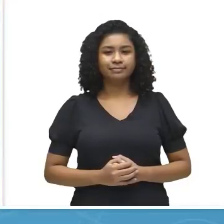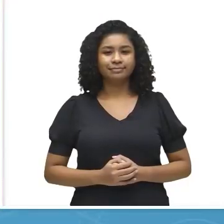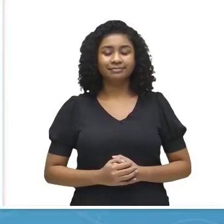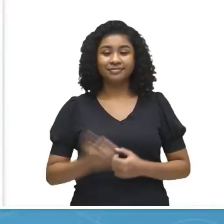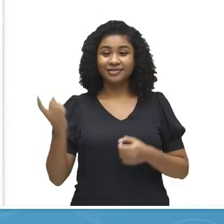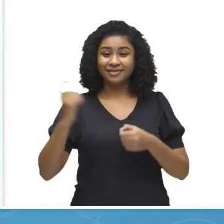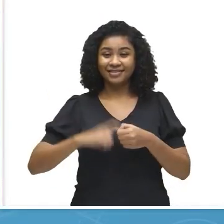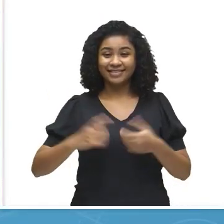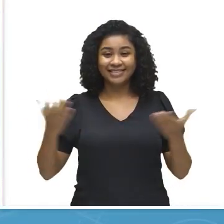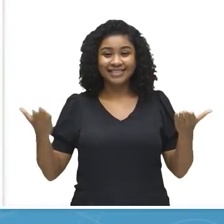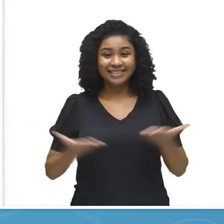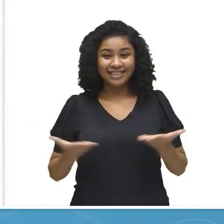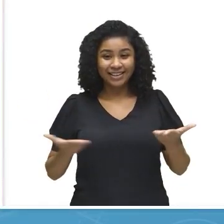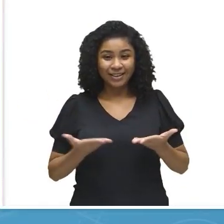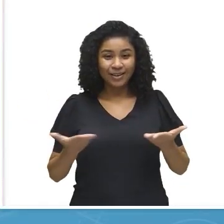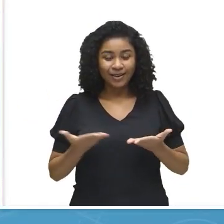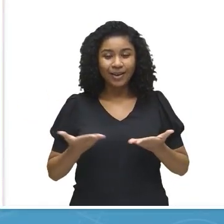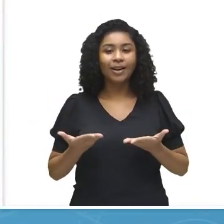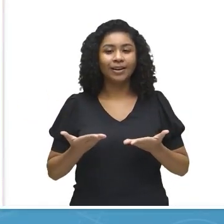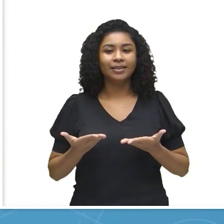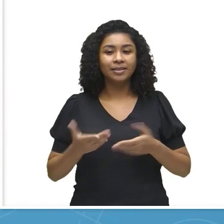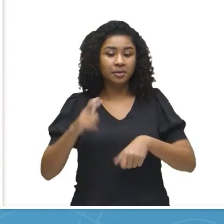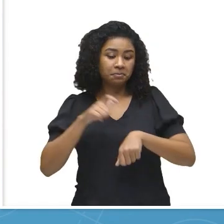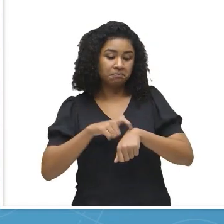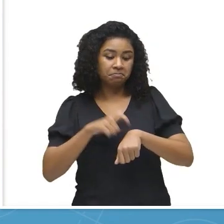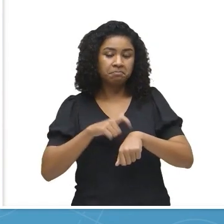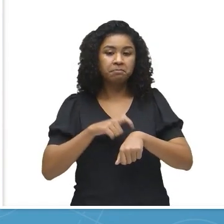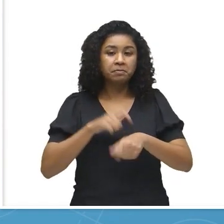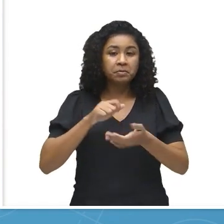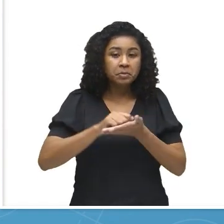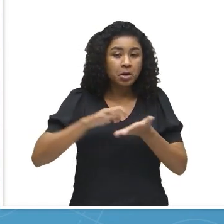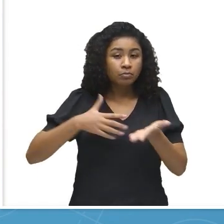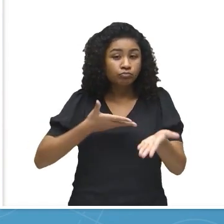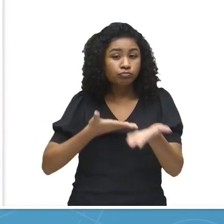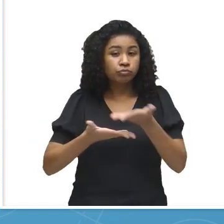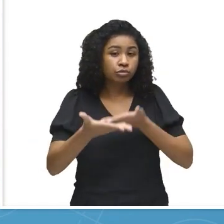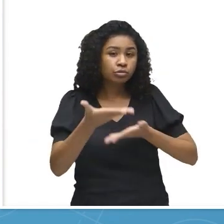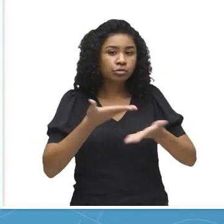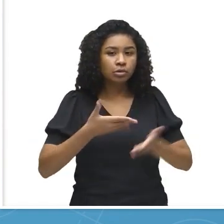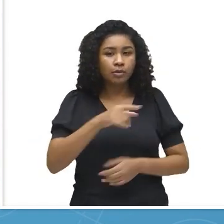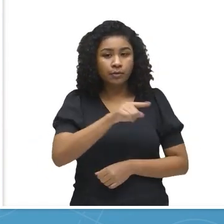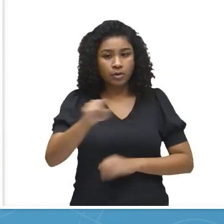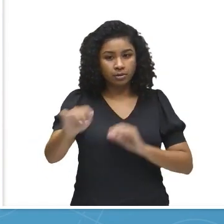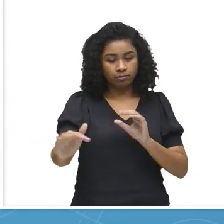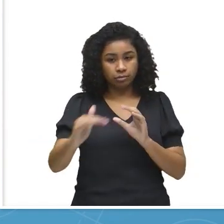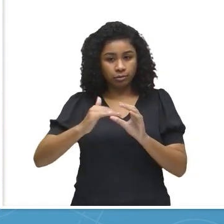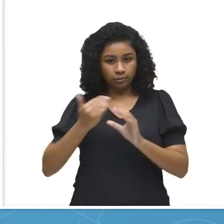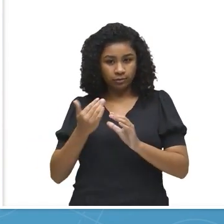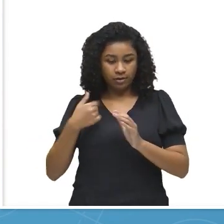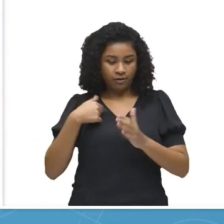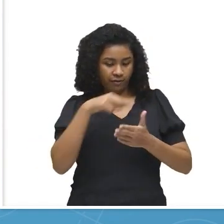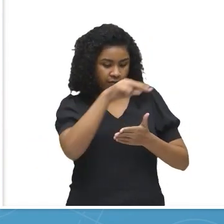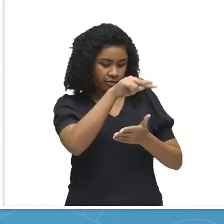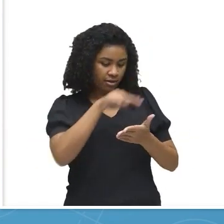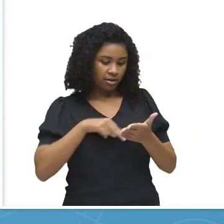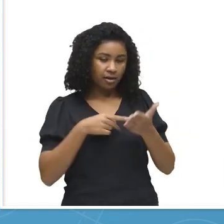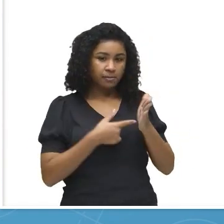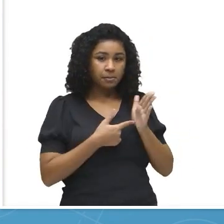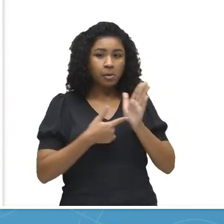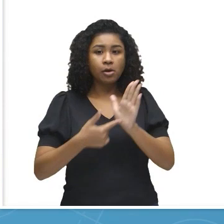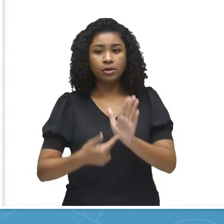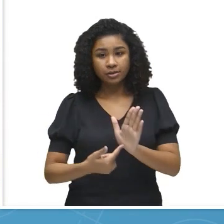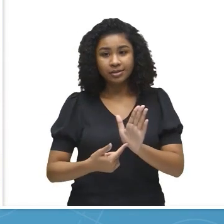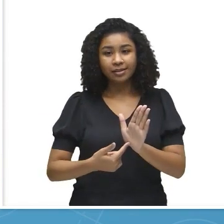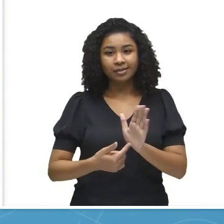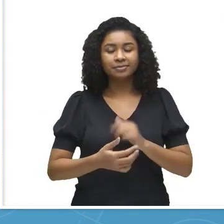Voltamos agora, pessoal, para o nosso momento de interatividade, onde eu vou ler respostas que vocês enviam aqui para a gente. E vamos verificar se vocês